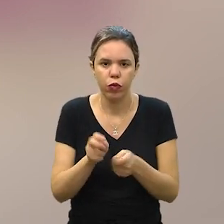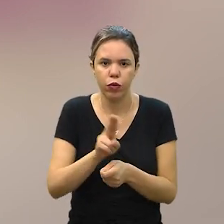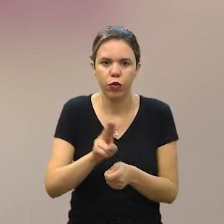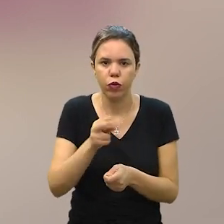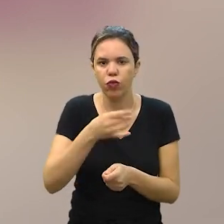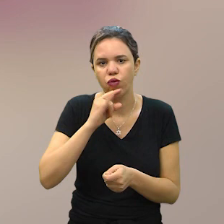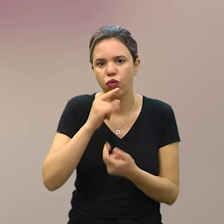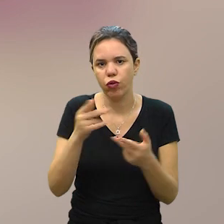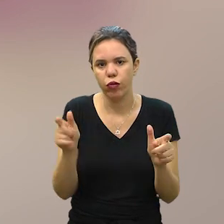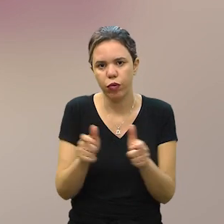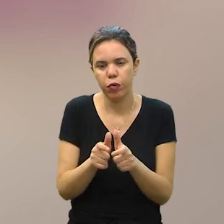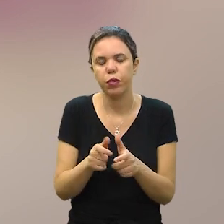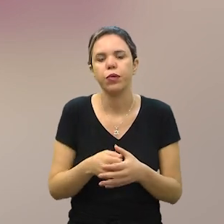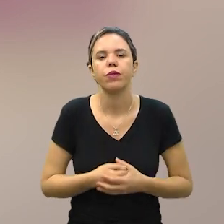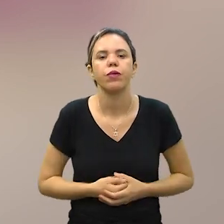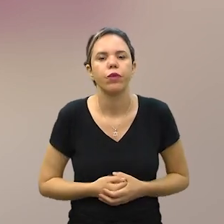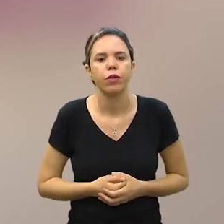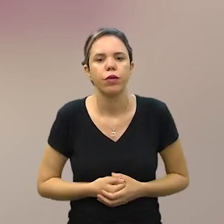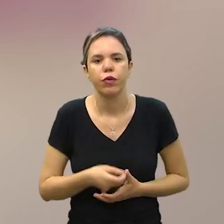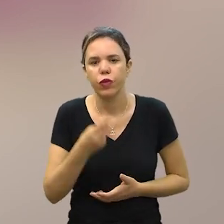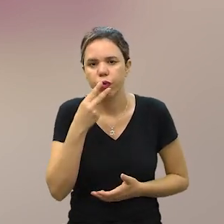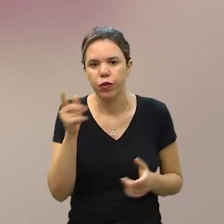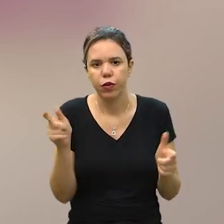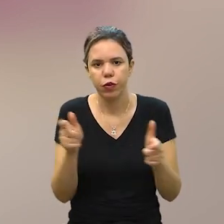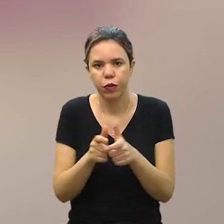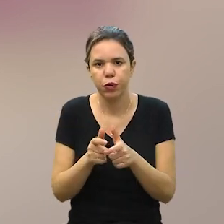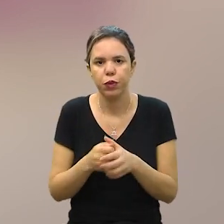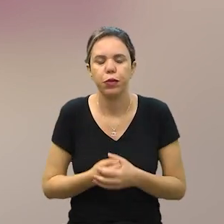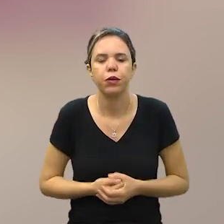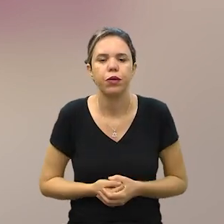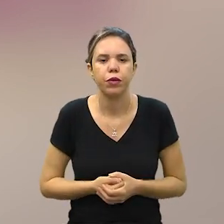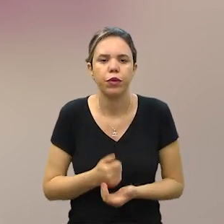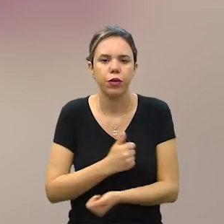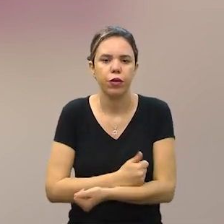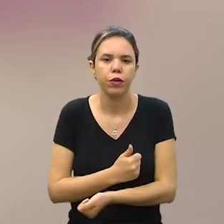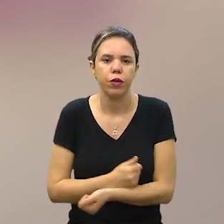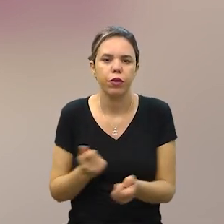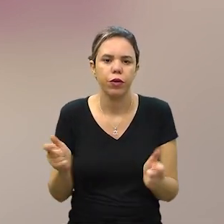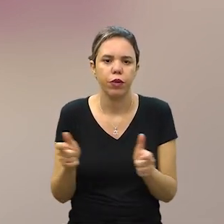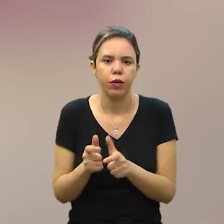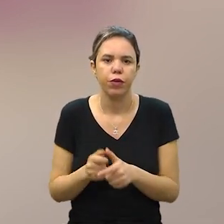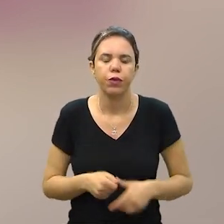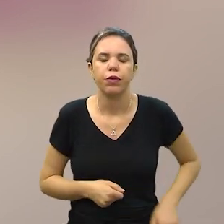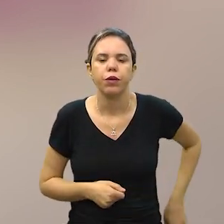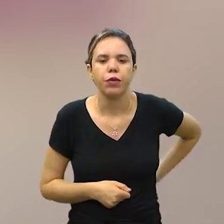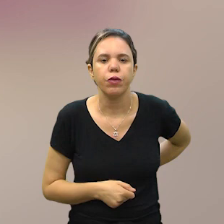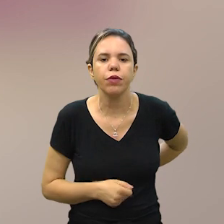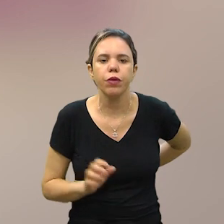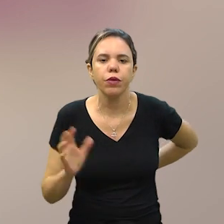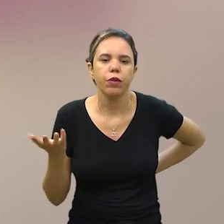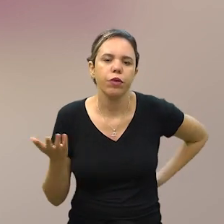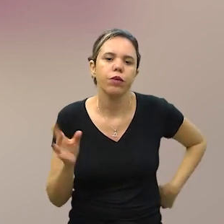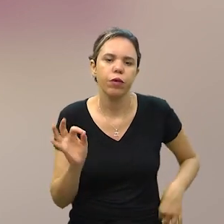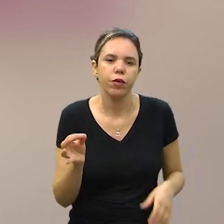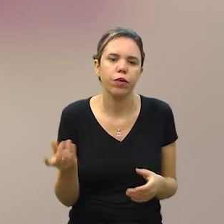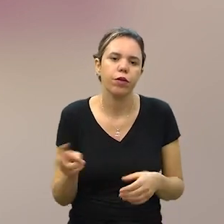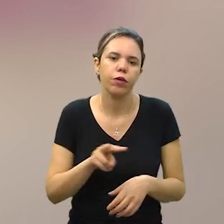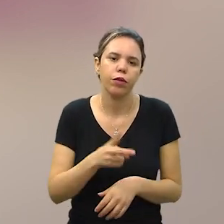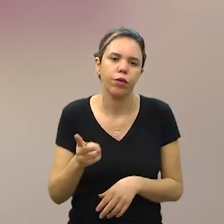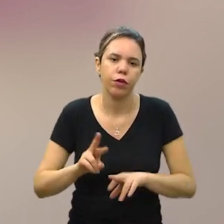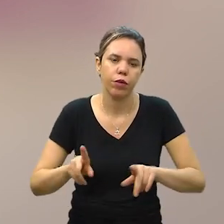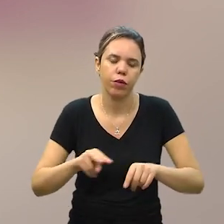menos uso das bebidas alcoólicas, de cigarro, reduzir o vício, né? E está acontecendo